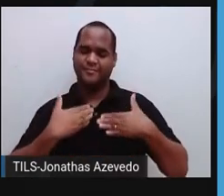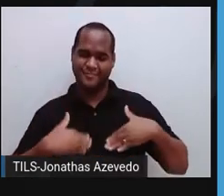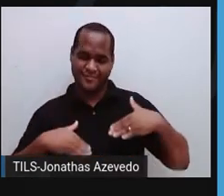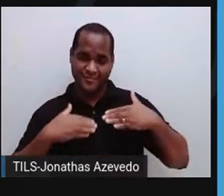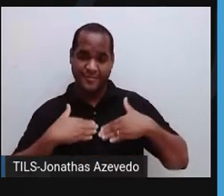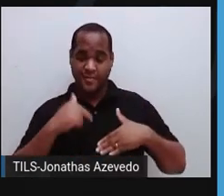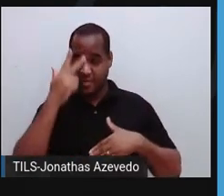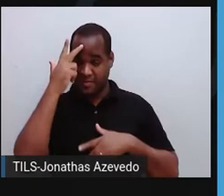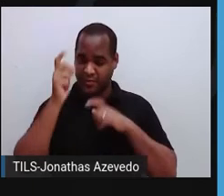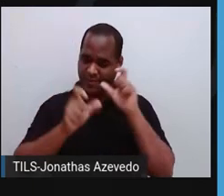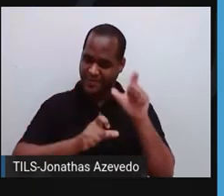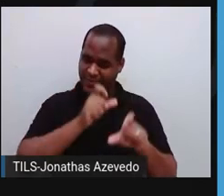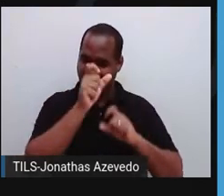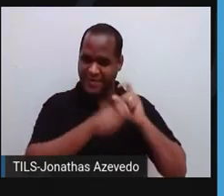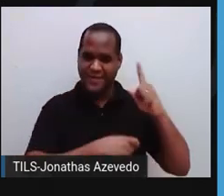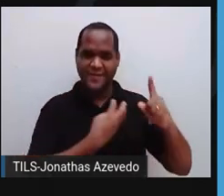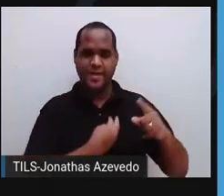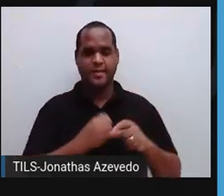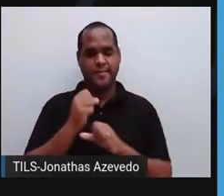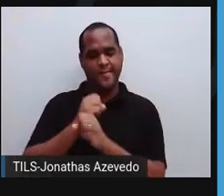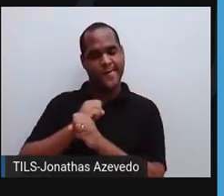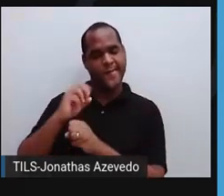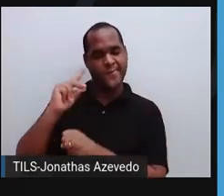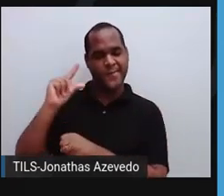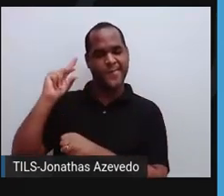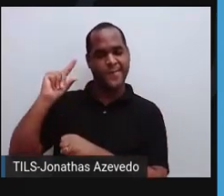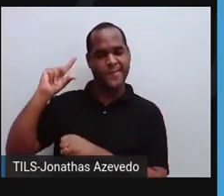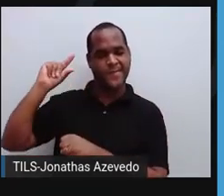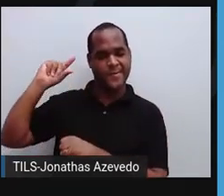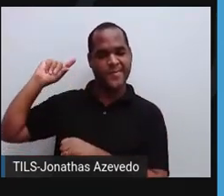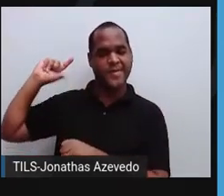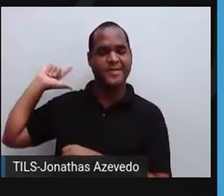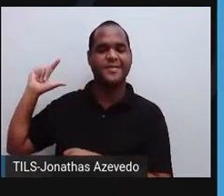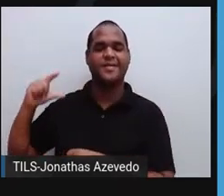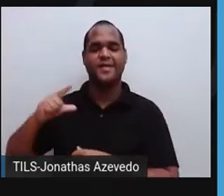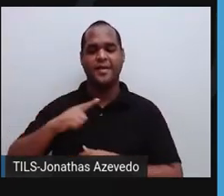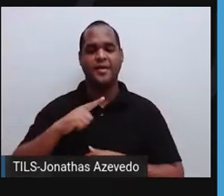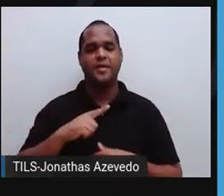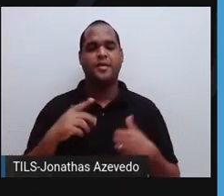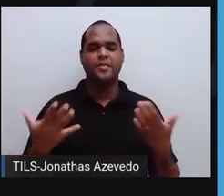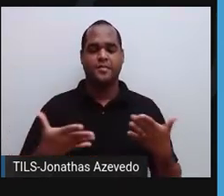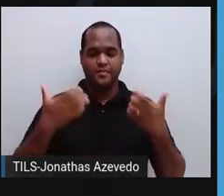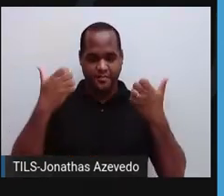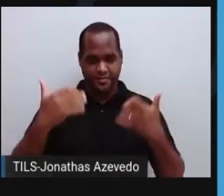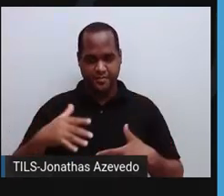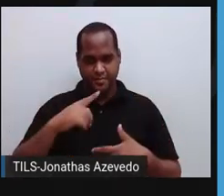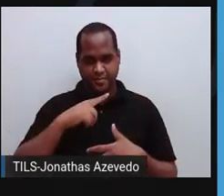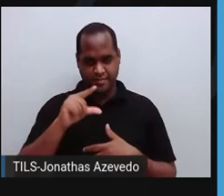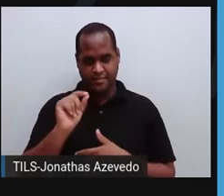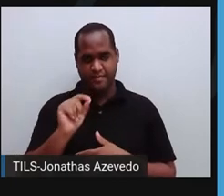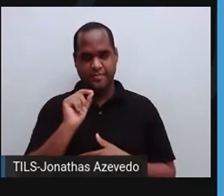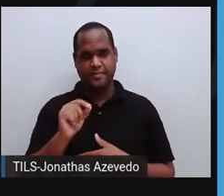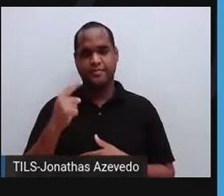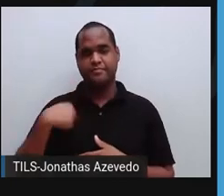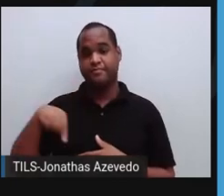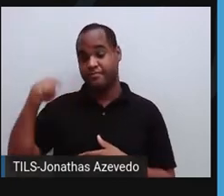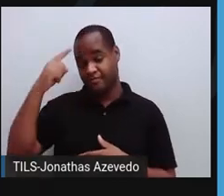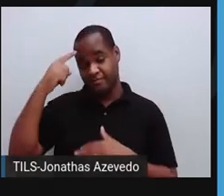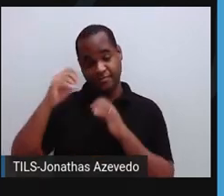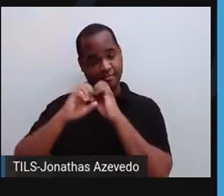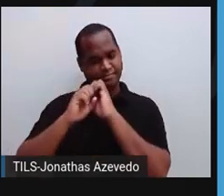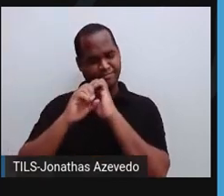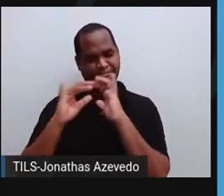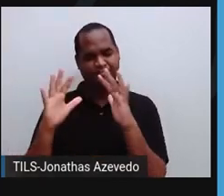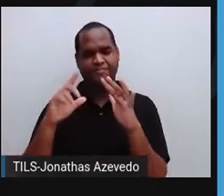vivos ao longo de muito, muito, muito tempo. Hoje, a gente tem ideias mais claras a esse respeito,